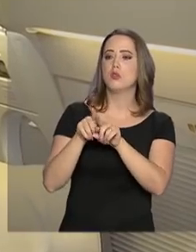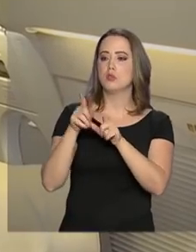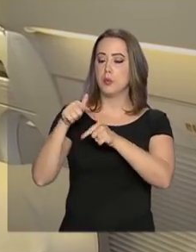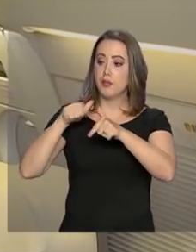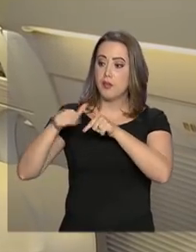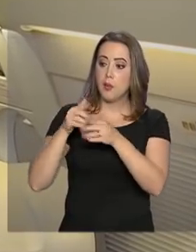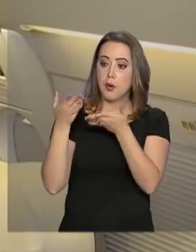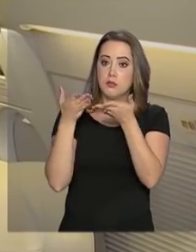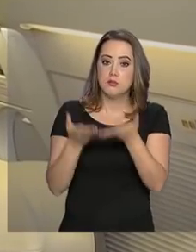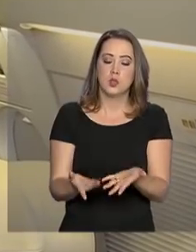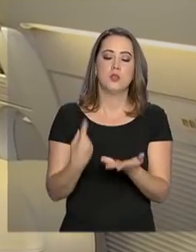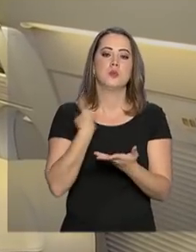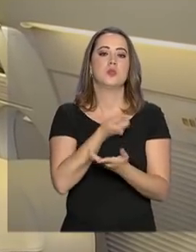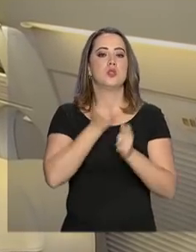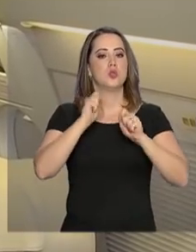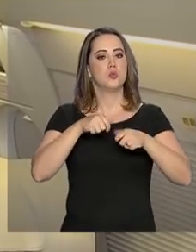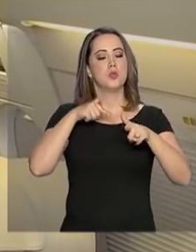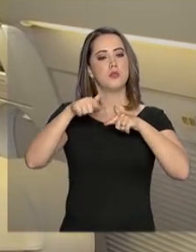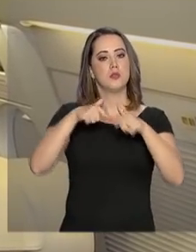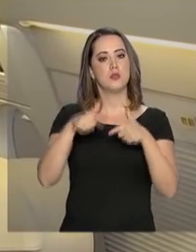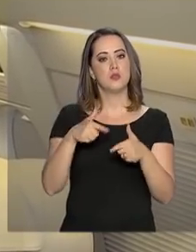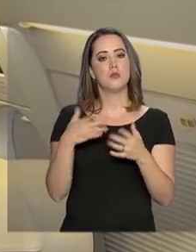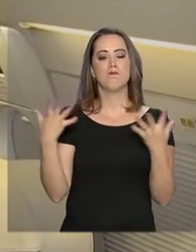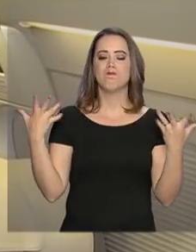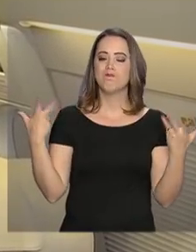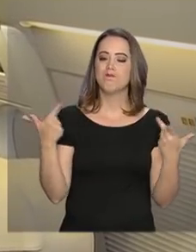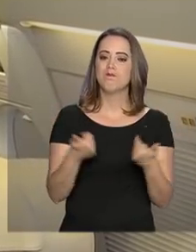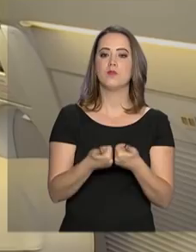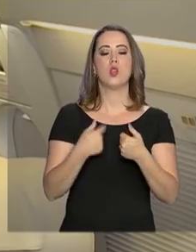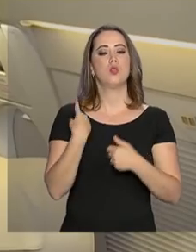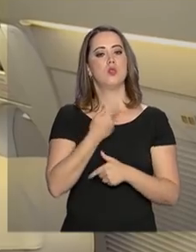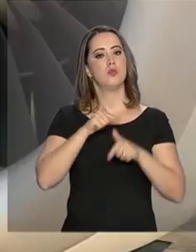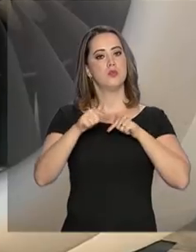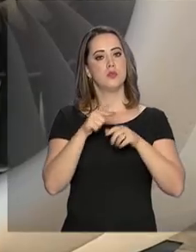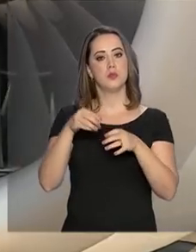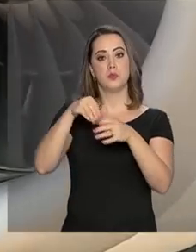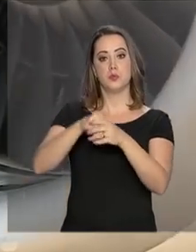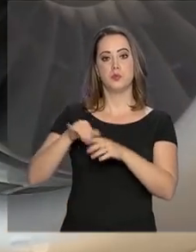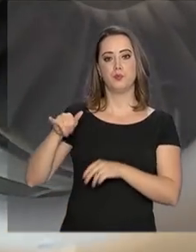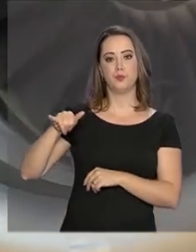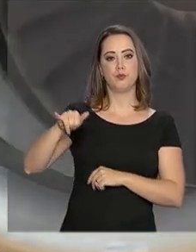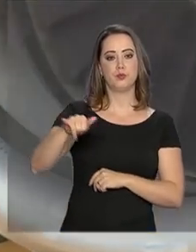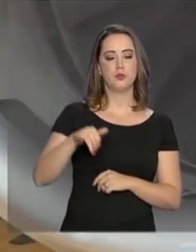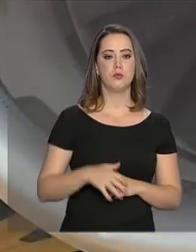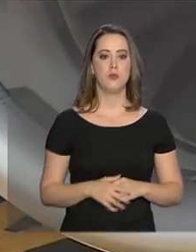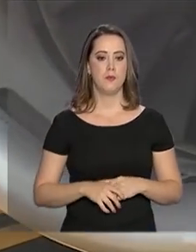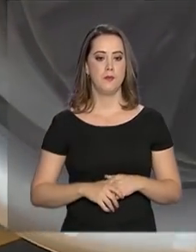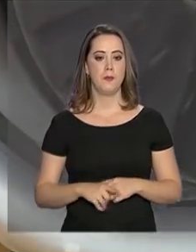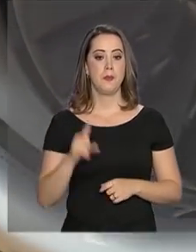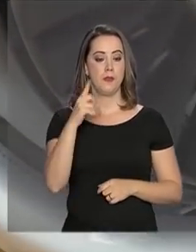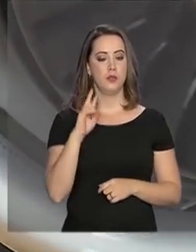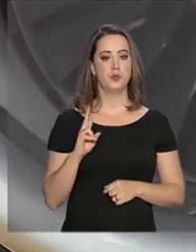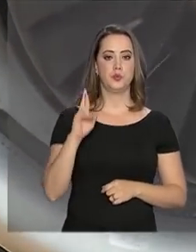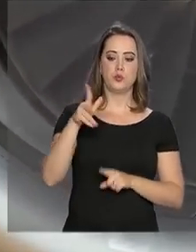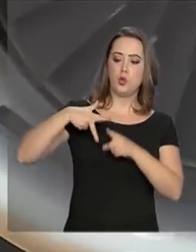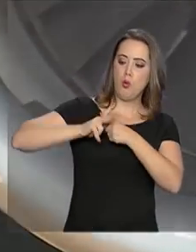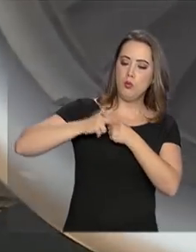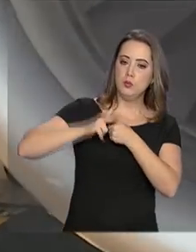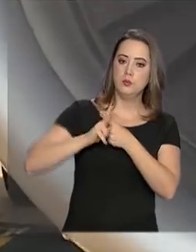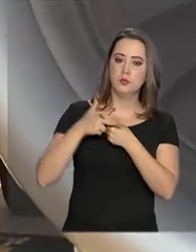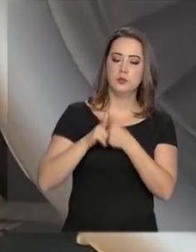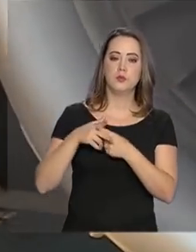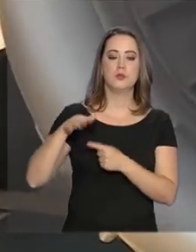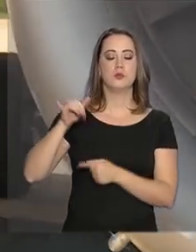prática, para que a gente possa executar com excelência a nossa função a bordo. Um dos responsáveis pela manutenção do avião